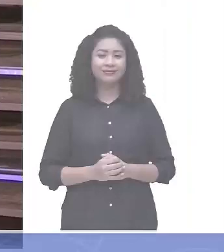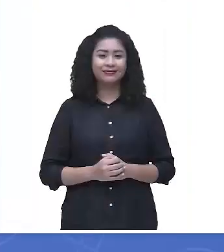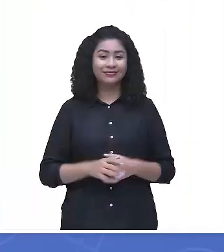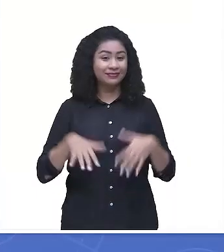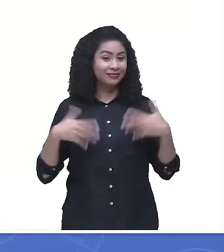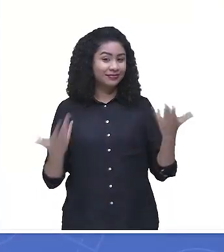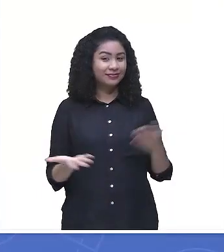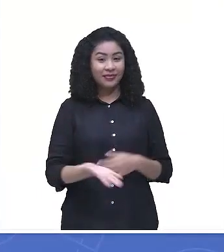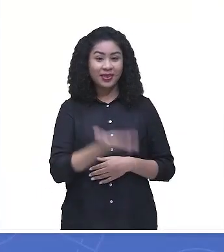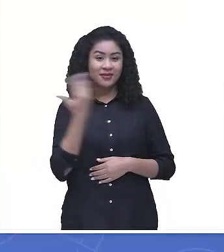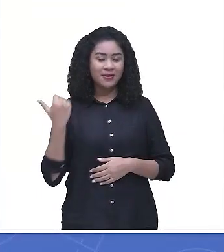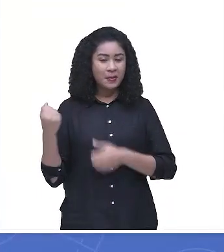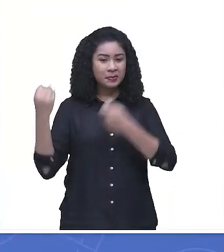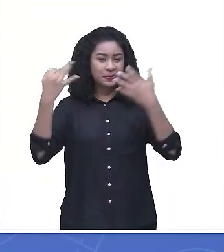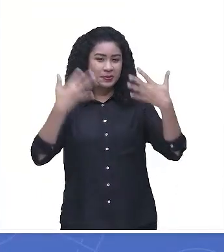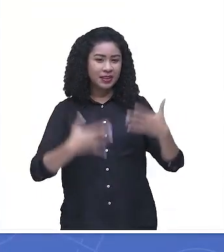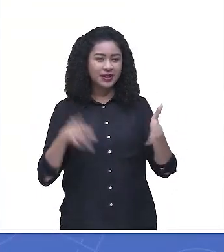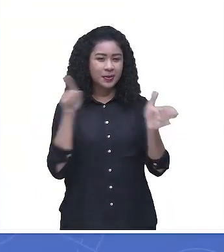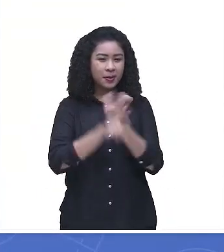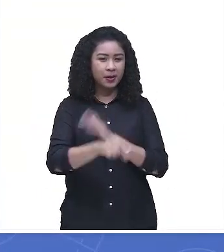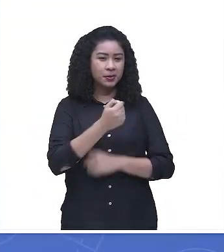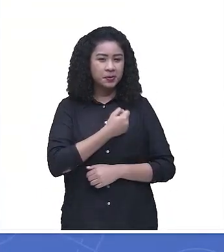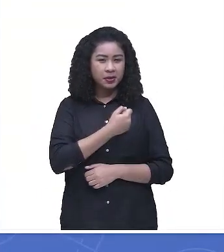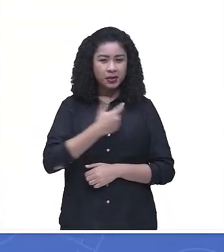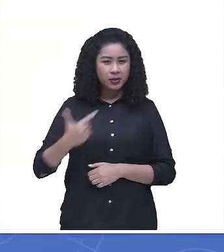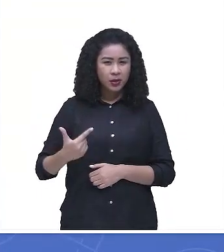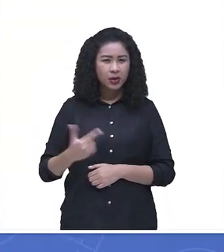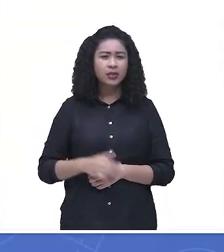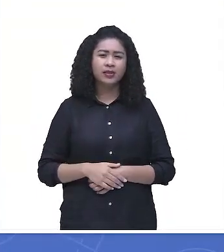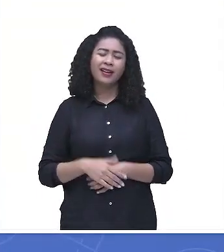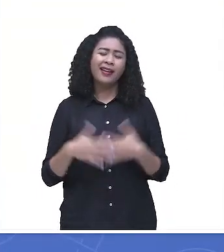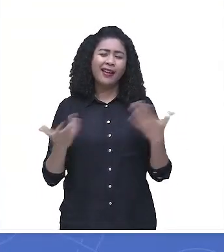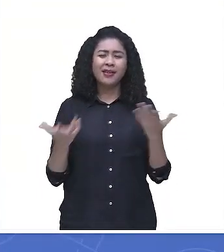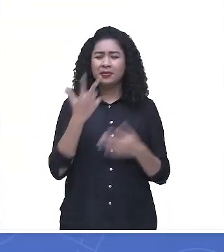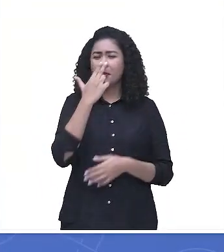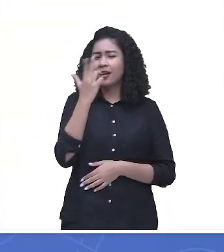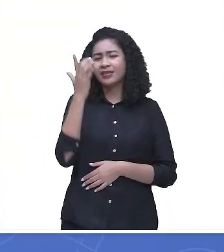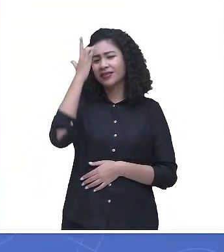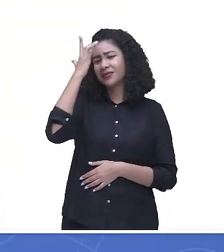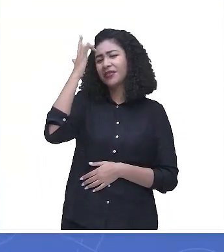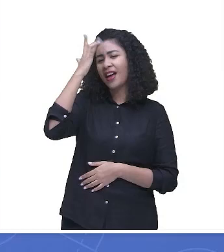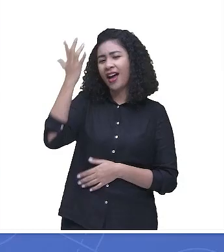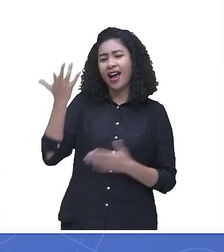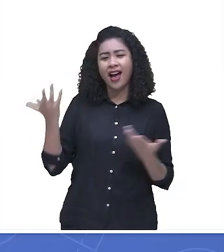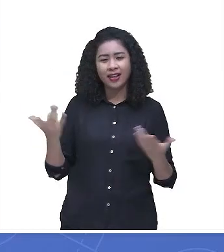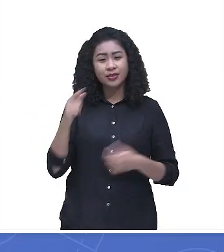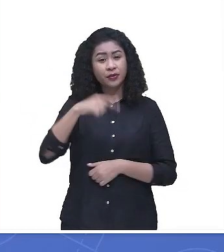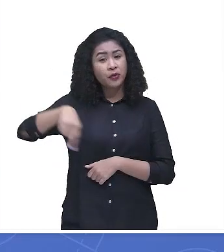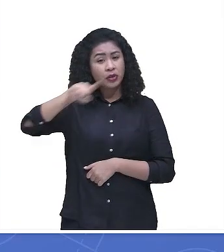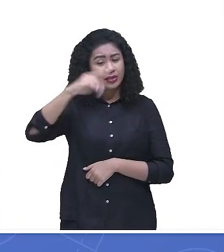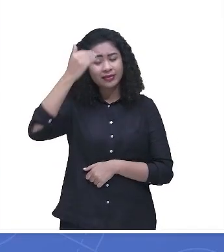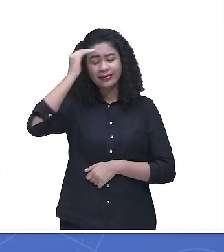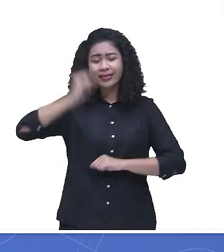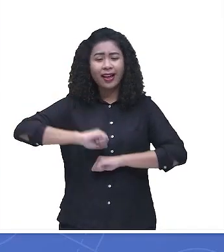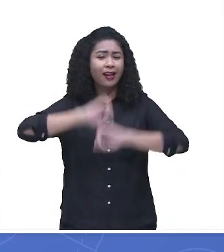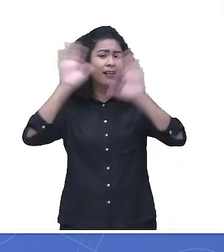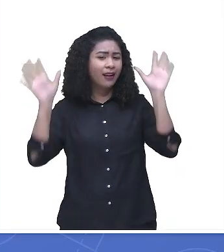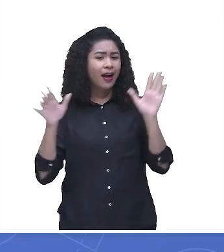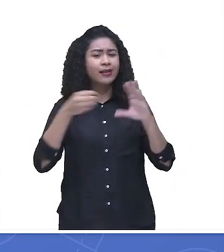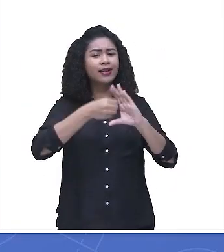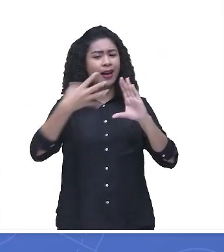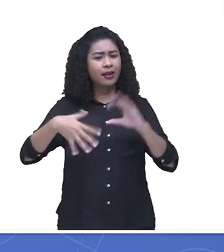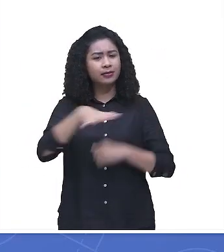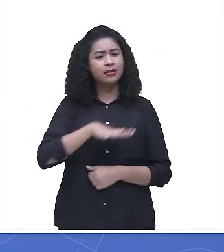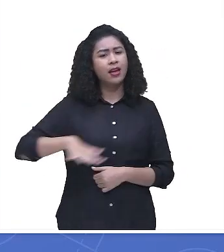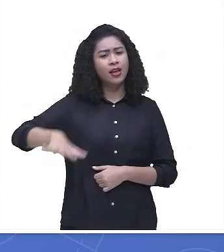Vamos lá, então, para a correção da segunda questão. Essa aqui me pareceu muito óbvia para vocês, né? Porque vocês compreenderam bem as características dessa região aí